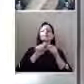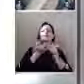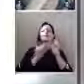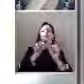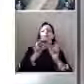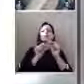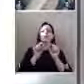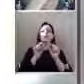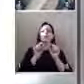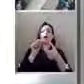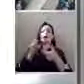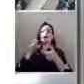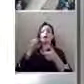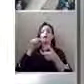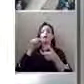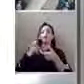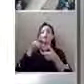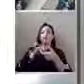repertório lexicográfico.